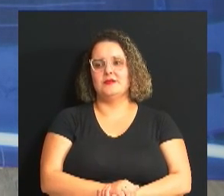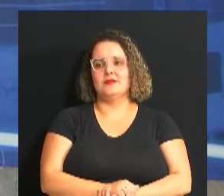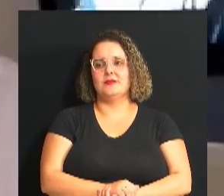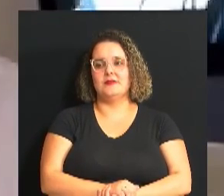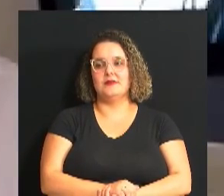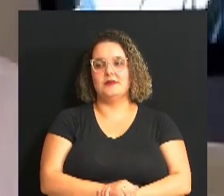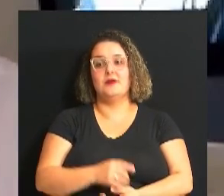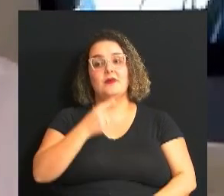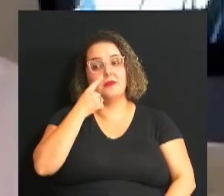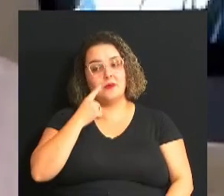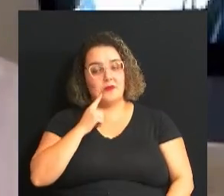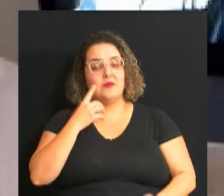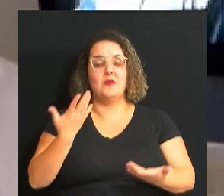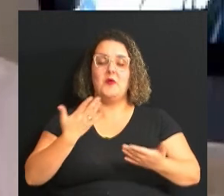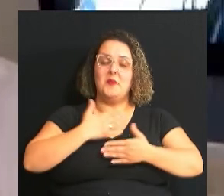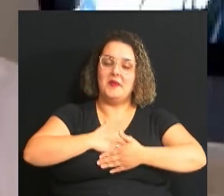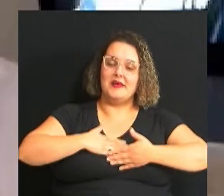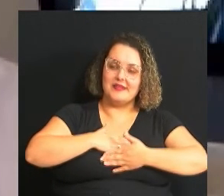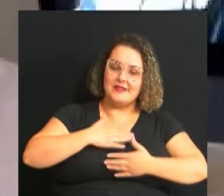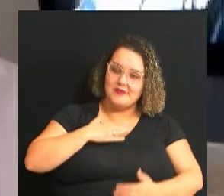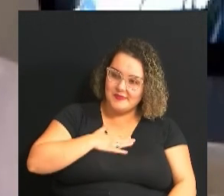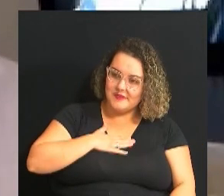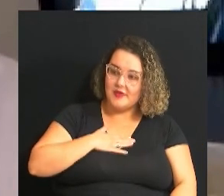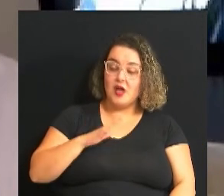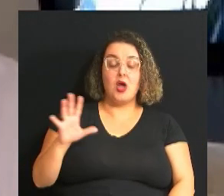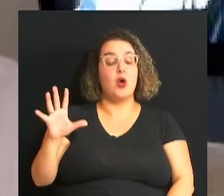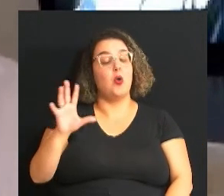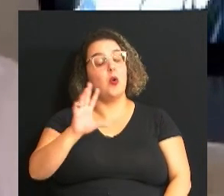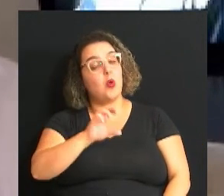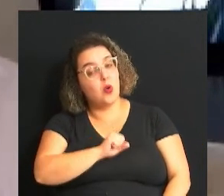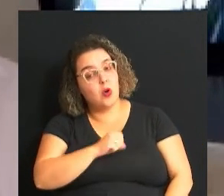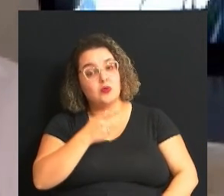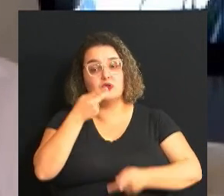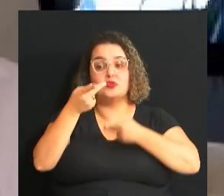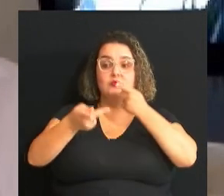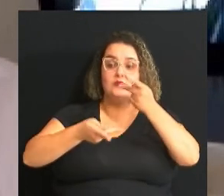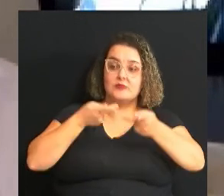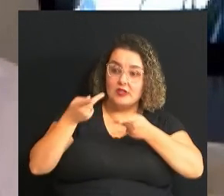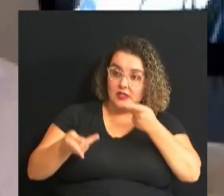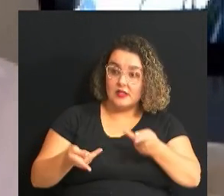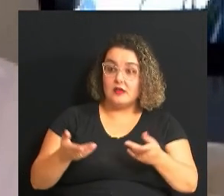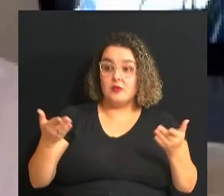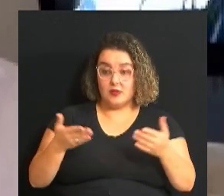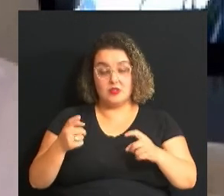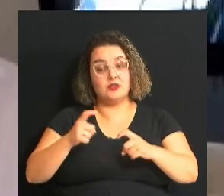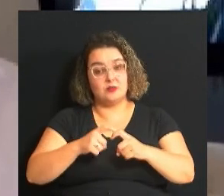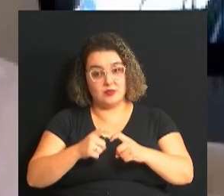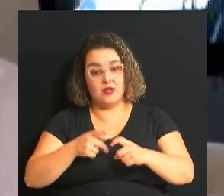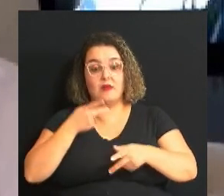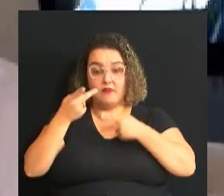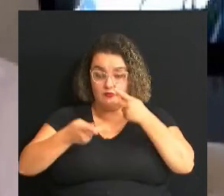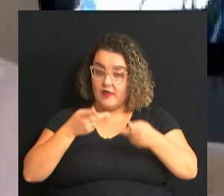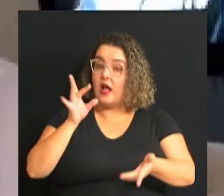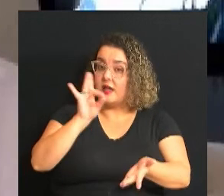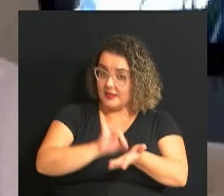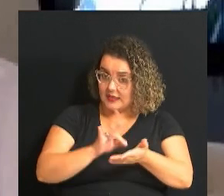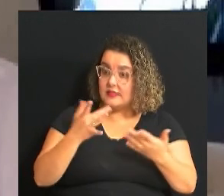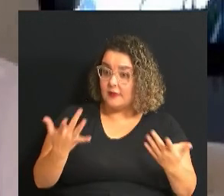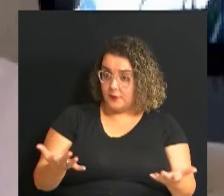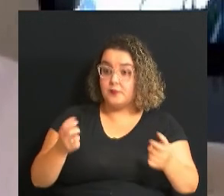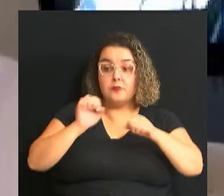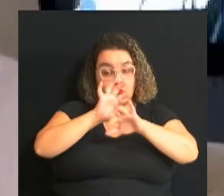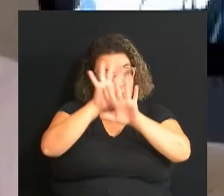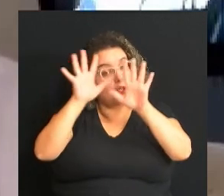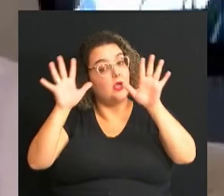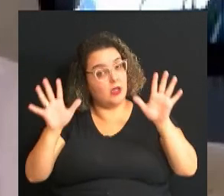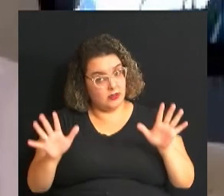Olha, Viviana, o prazer foi meu, viu? Eu gosto muito de falar, acho que a medicina hoje em dia a gente tem que falar muito sinceramente, muito